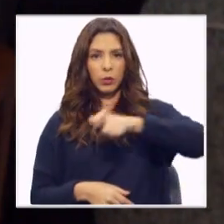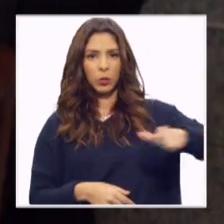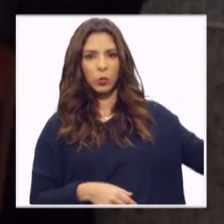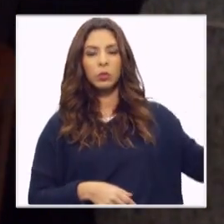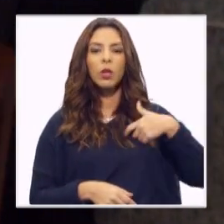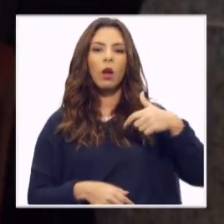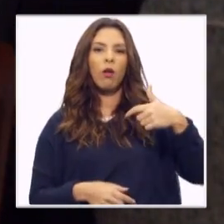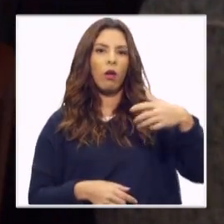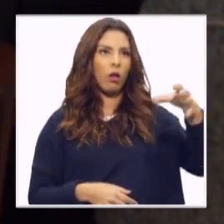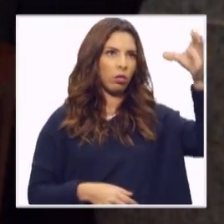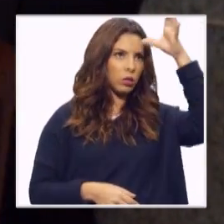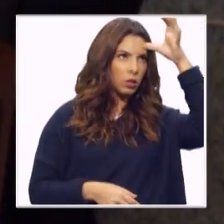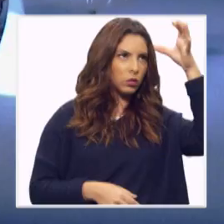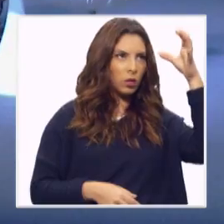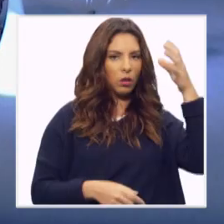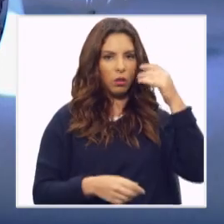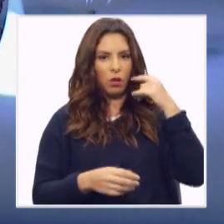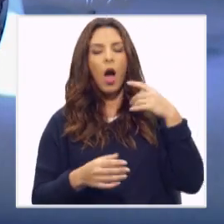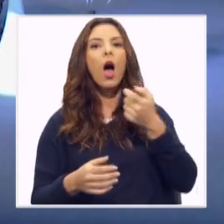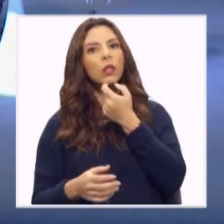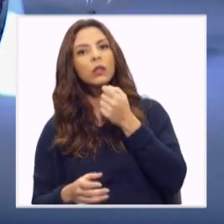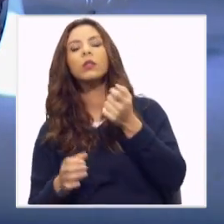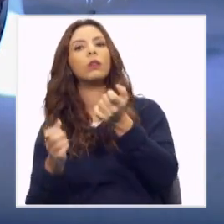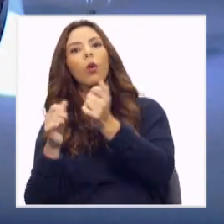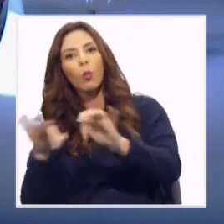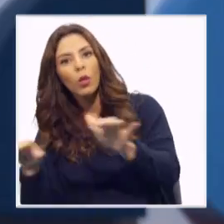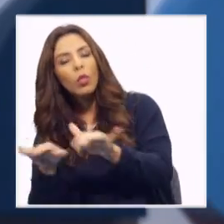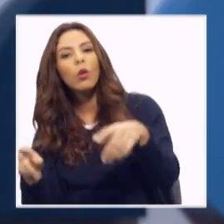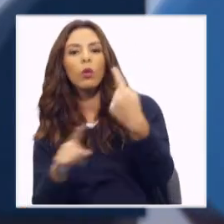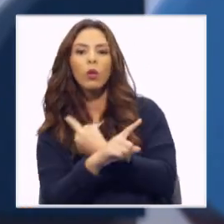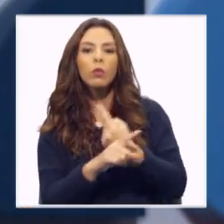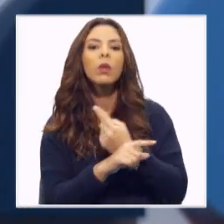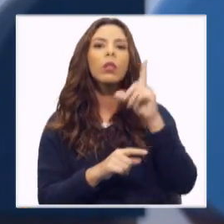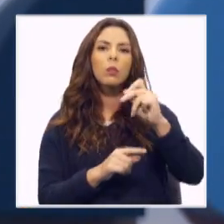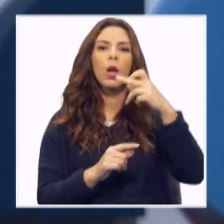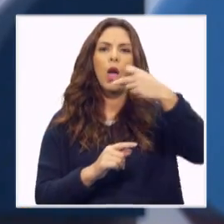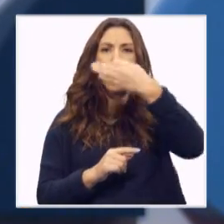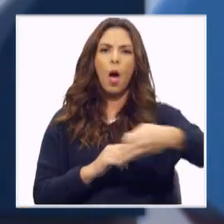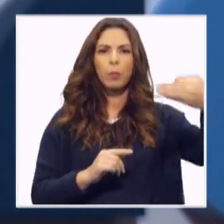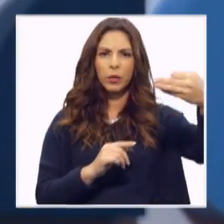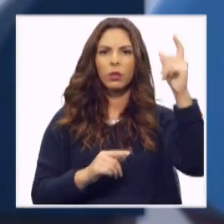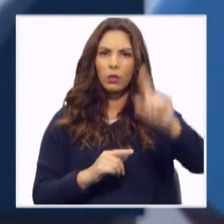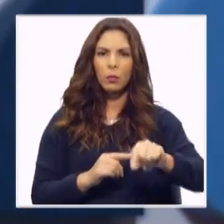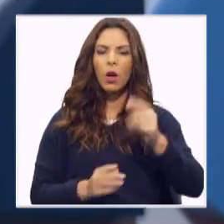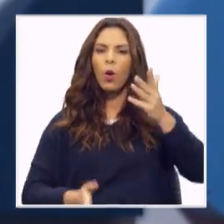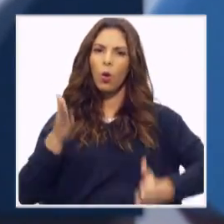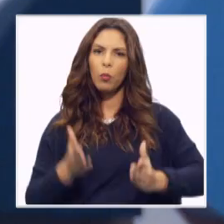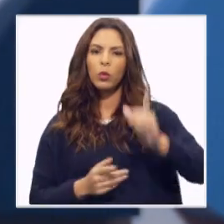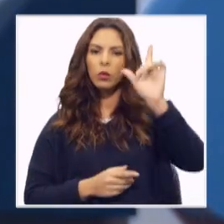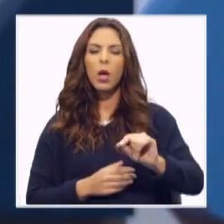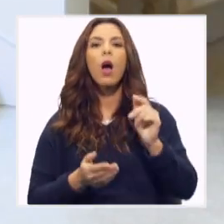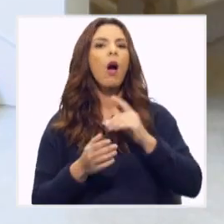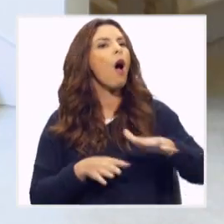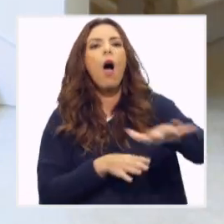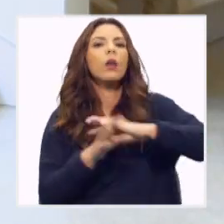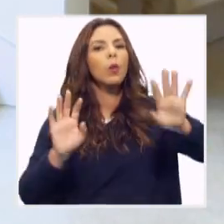humanos associamos a inteligência artificial só a computadores e robôs, mas as suas aplicações não se ficam por aqui. Em todas as